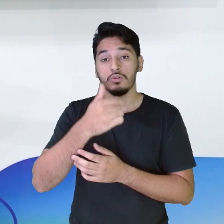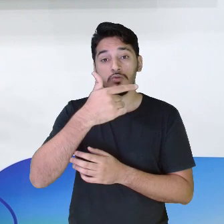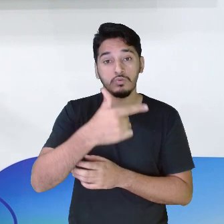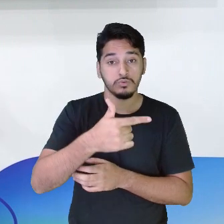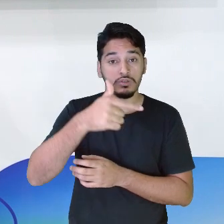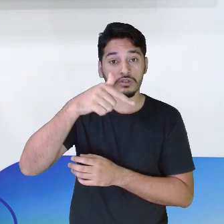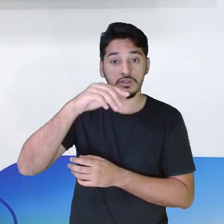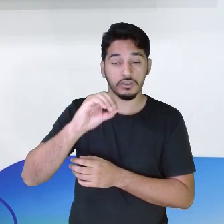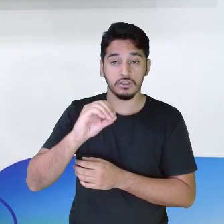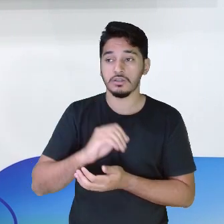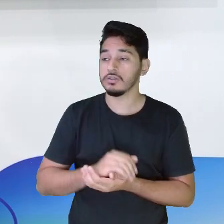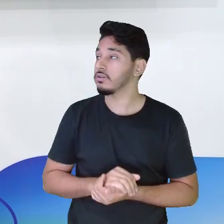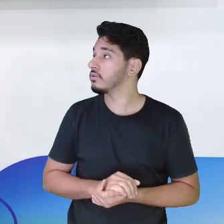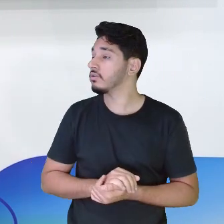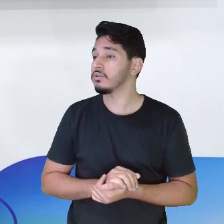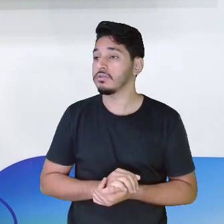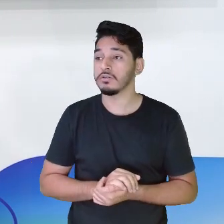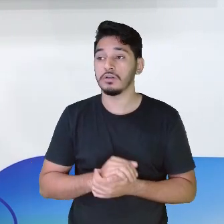270,